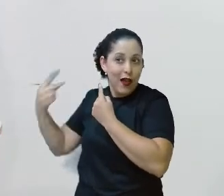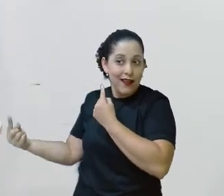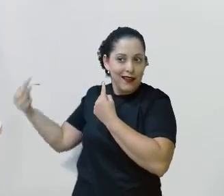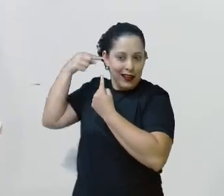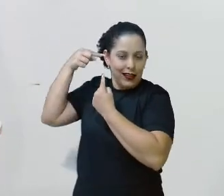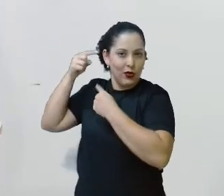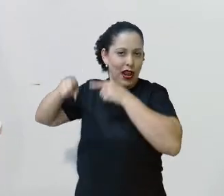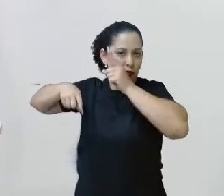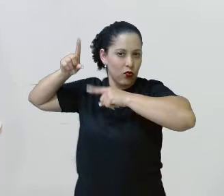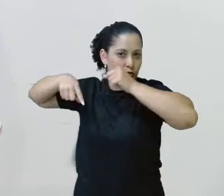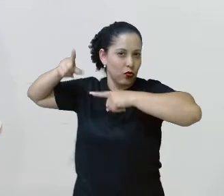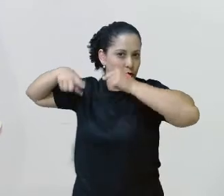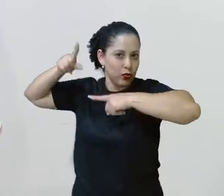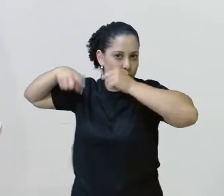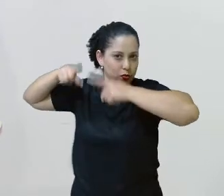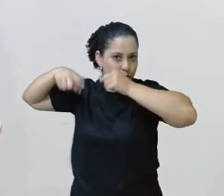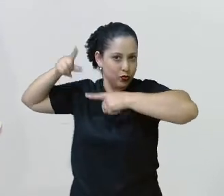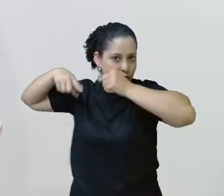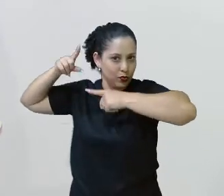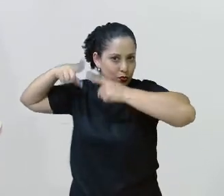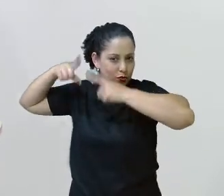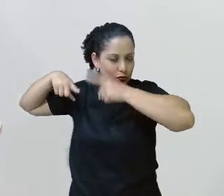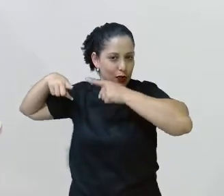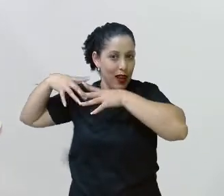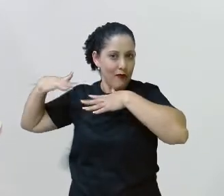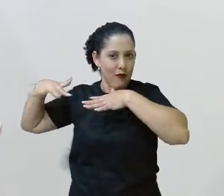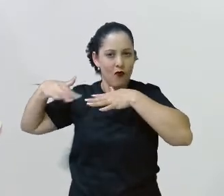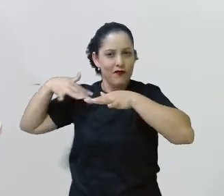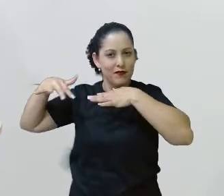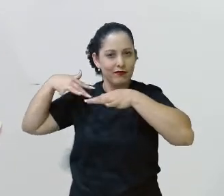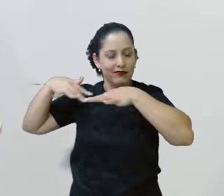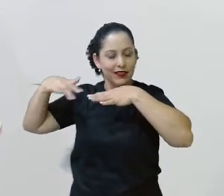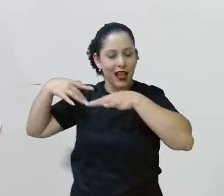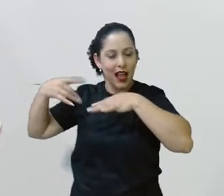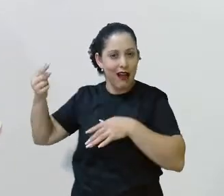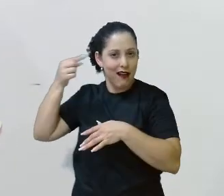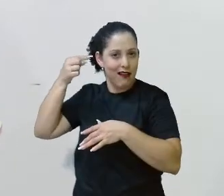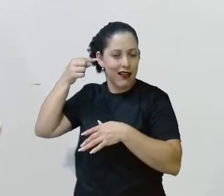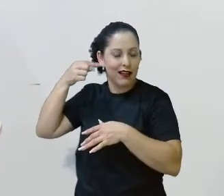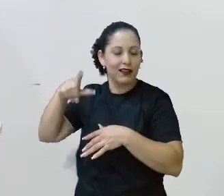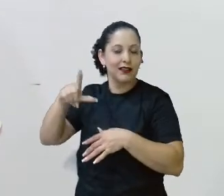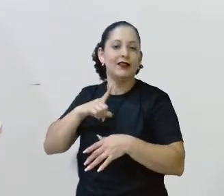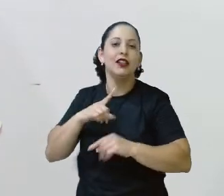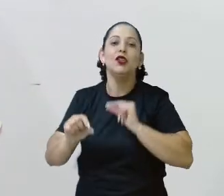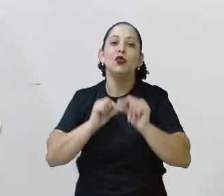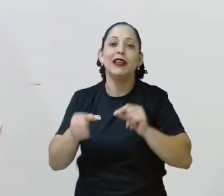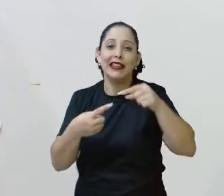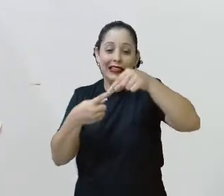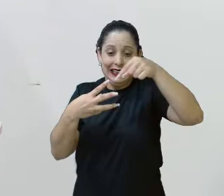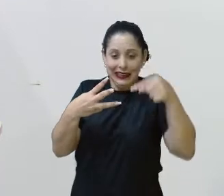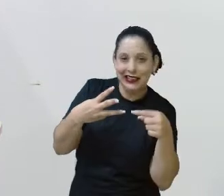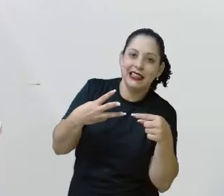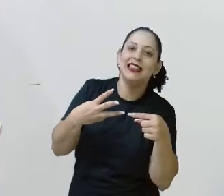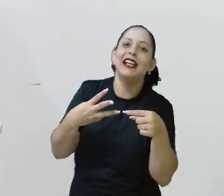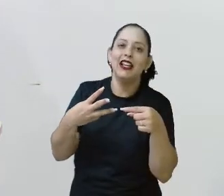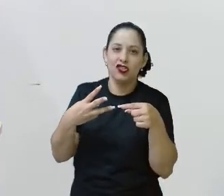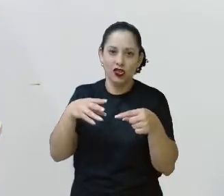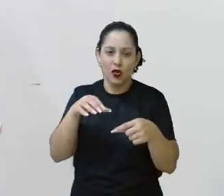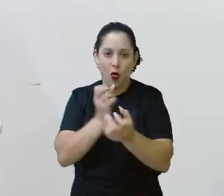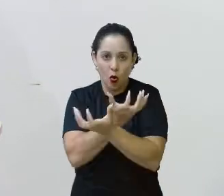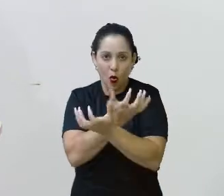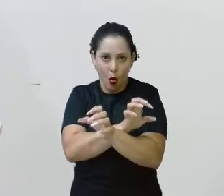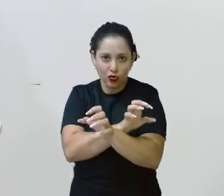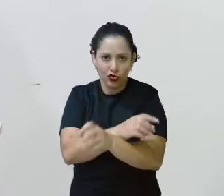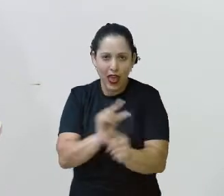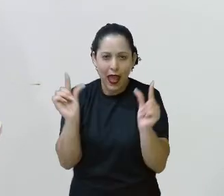vibrar. Essa membrana, ao vibrar, vai mexer com 3 ossinhos, chamados de ossículos,